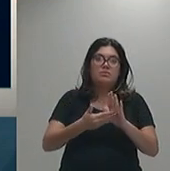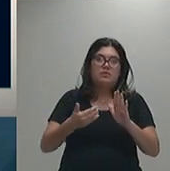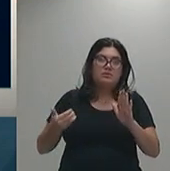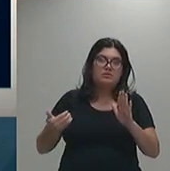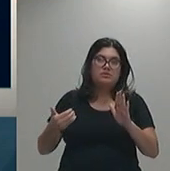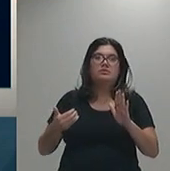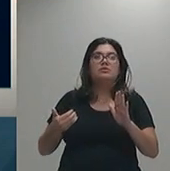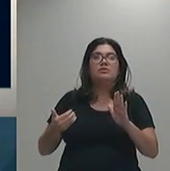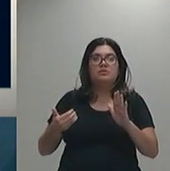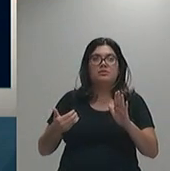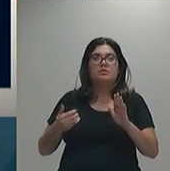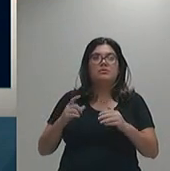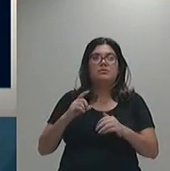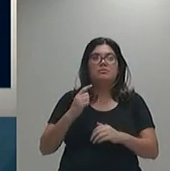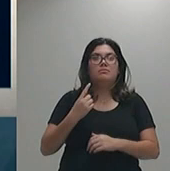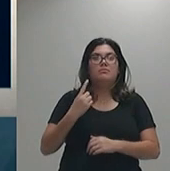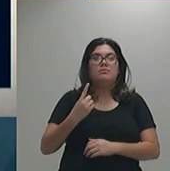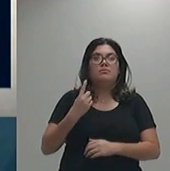6271